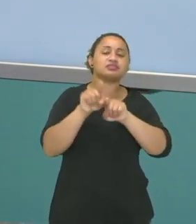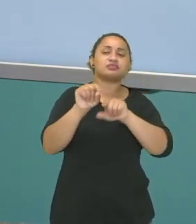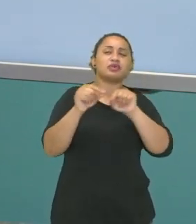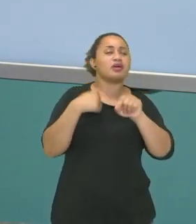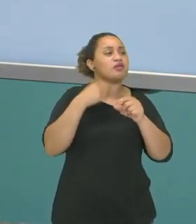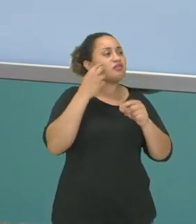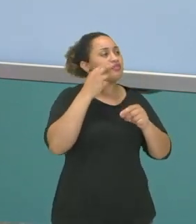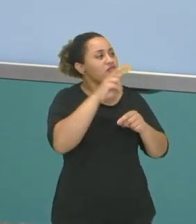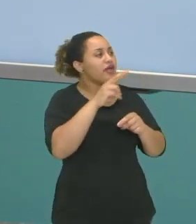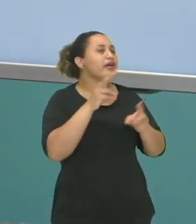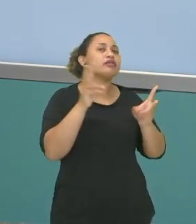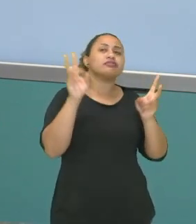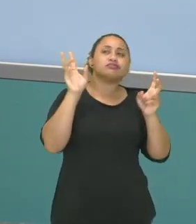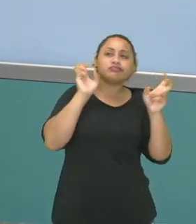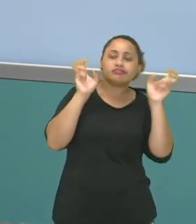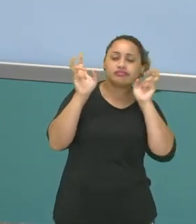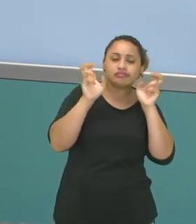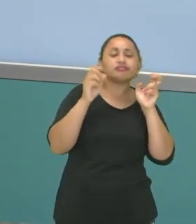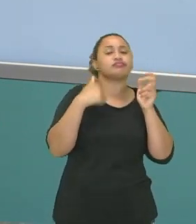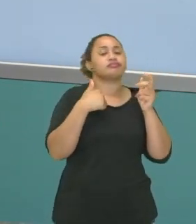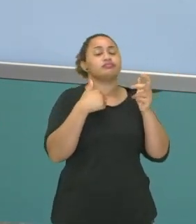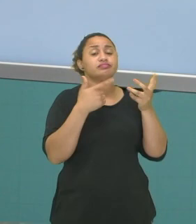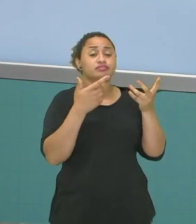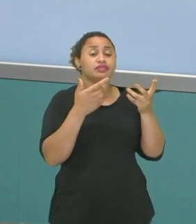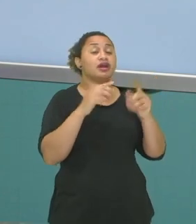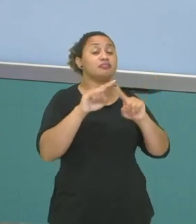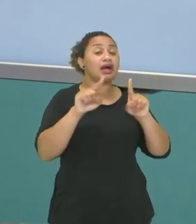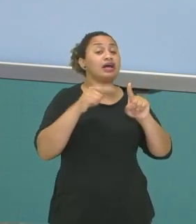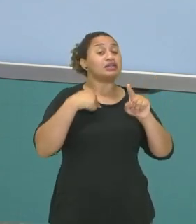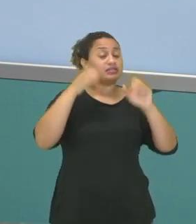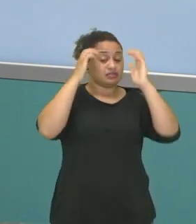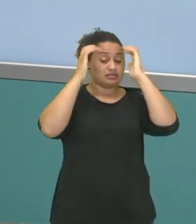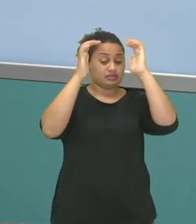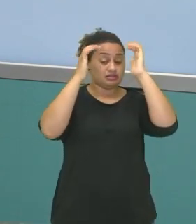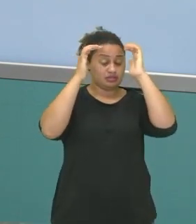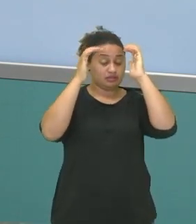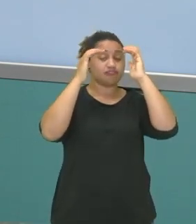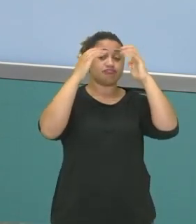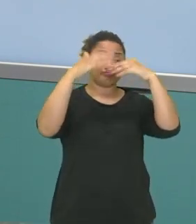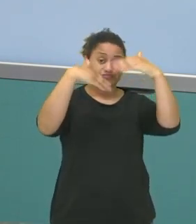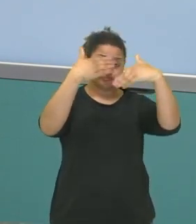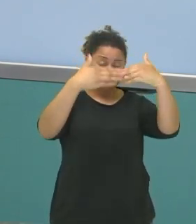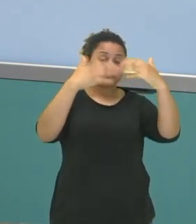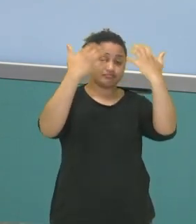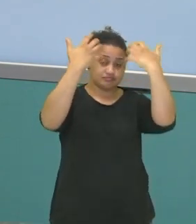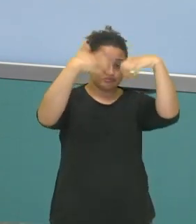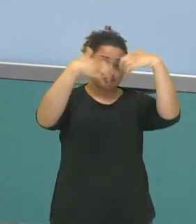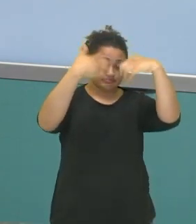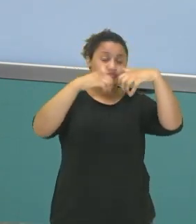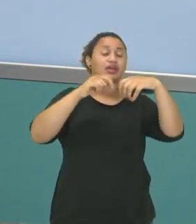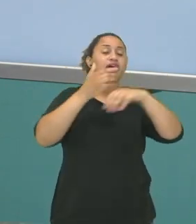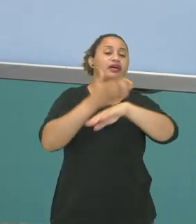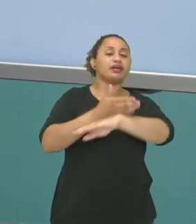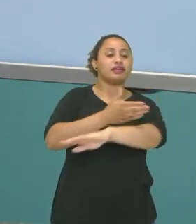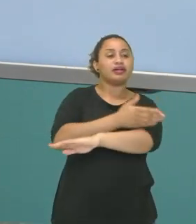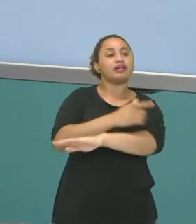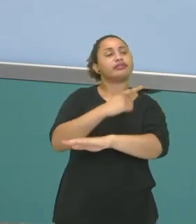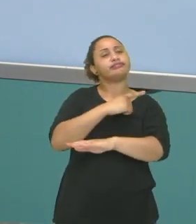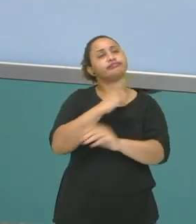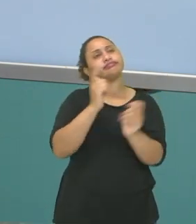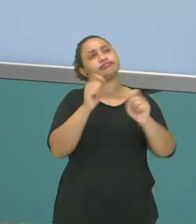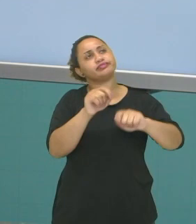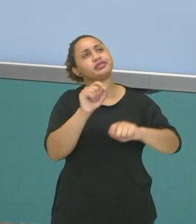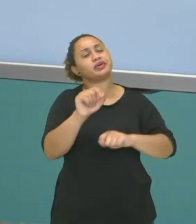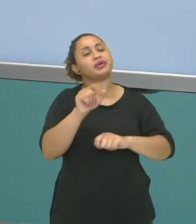vê, escuta, enfim, mas é processado pela mente. E que na modernidade houve uma preponderância para